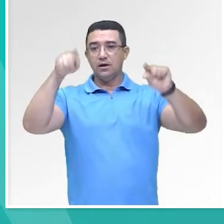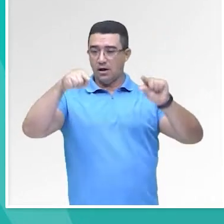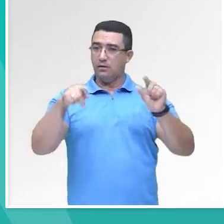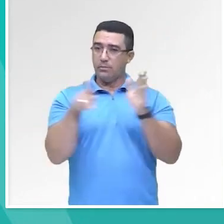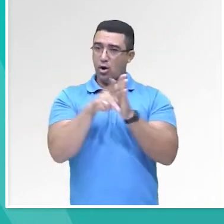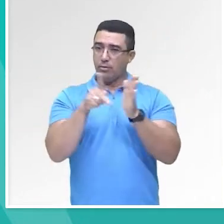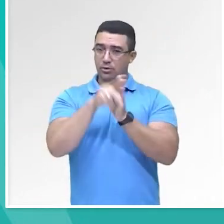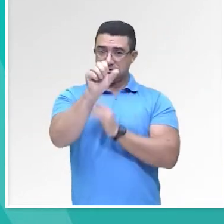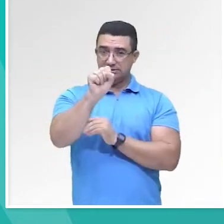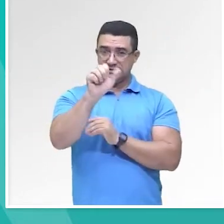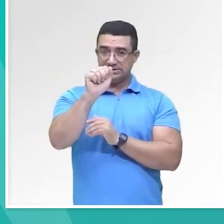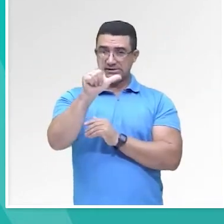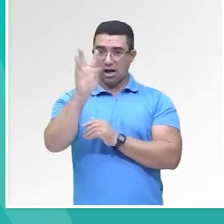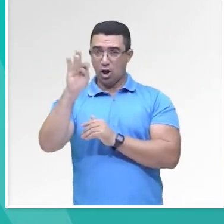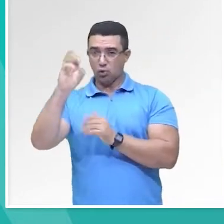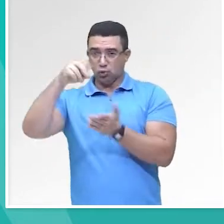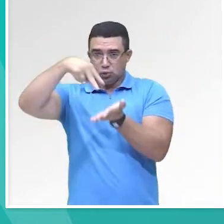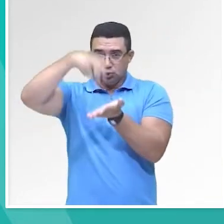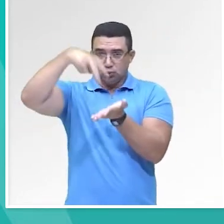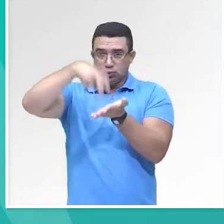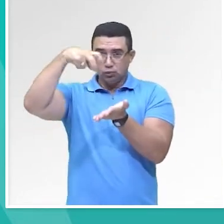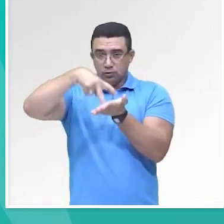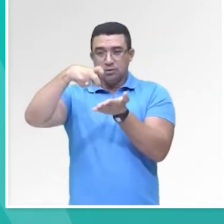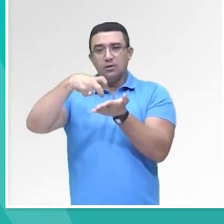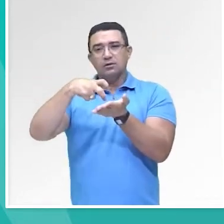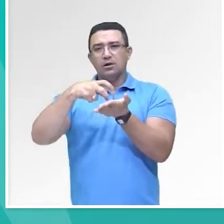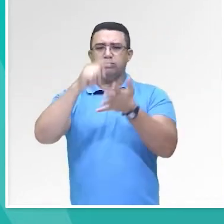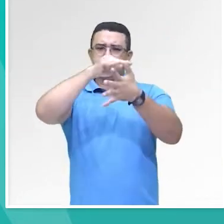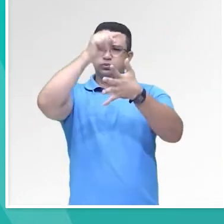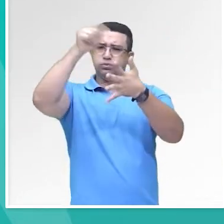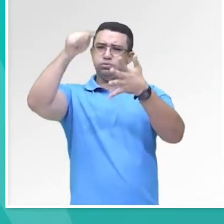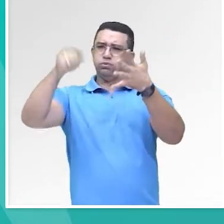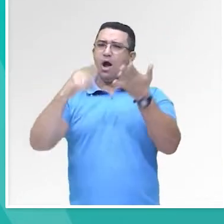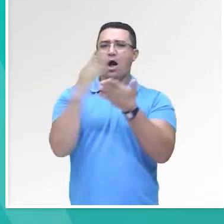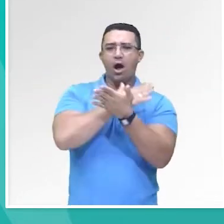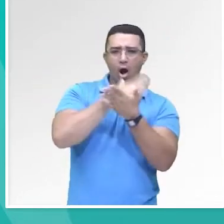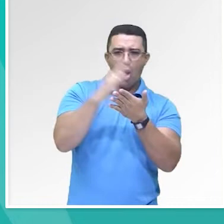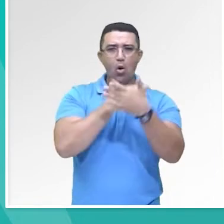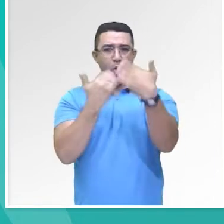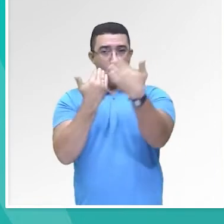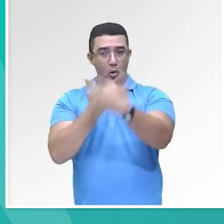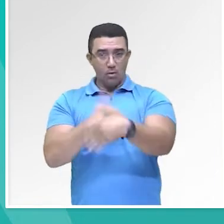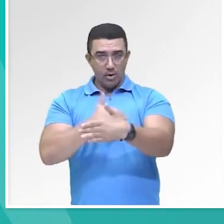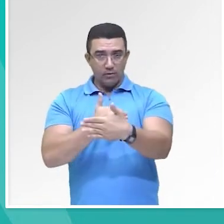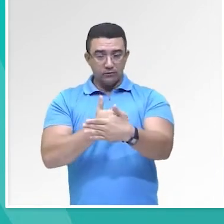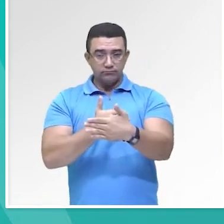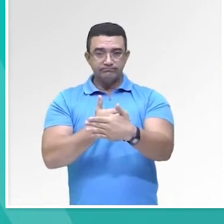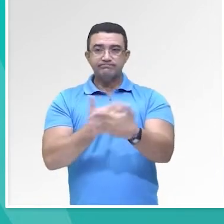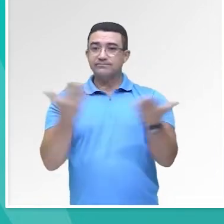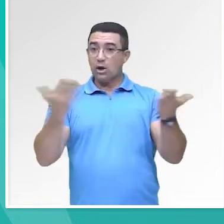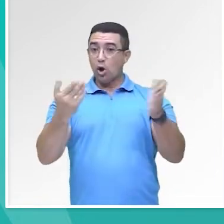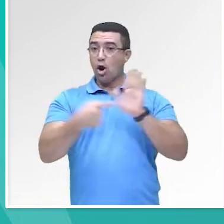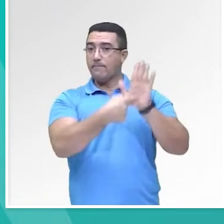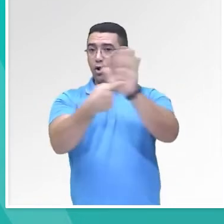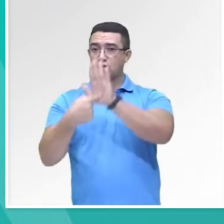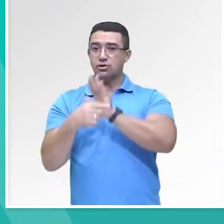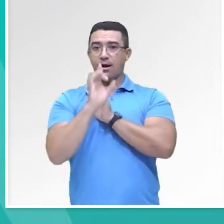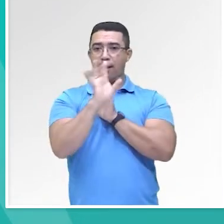Bom, essas aqui são algumas das provas. Agora vamos conhecer todas elas, vamos iniciar pelos